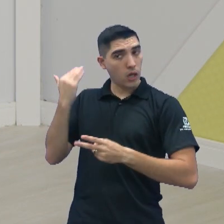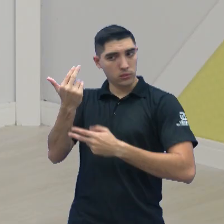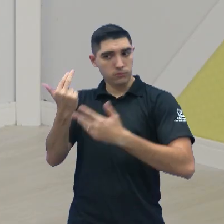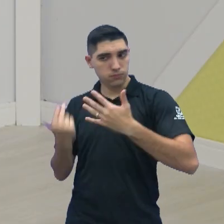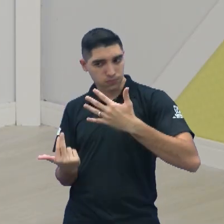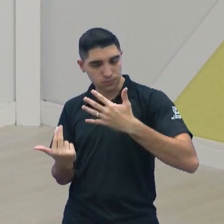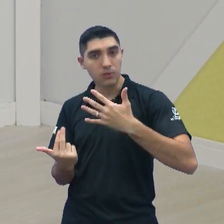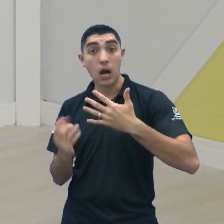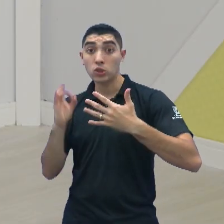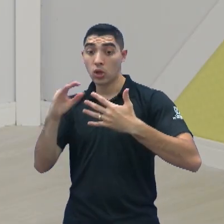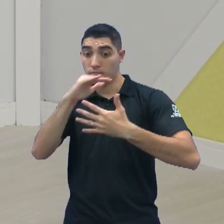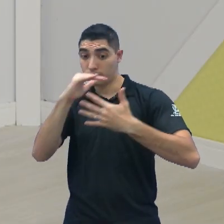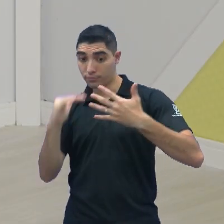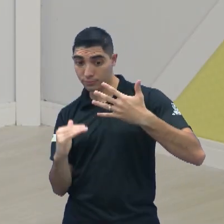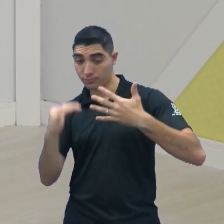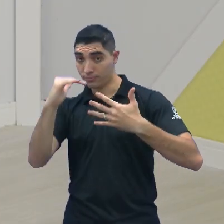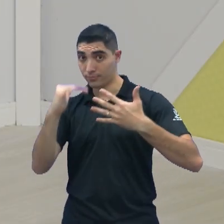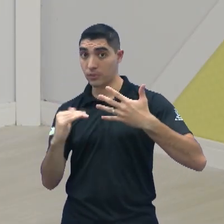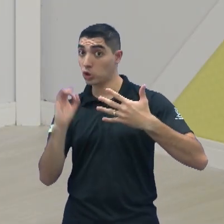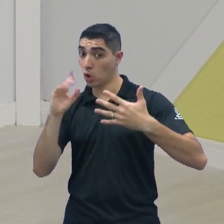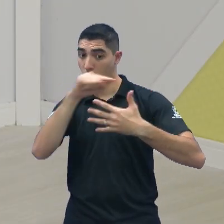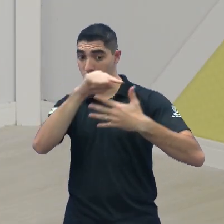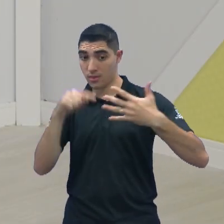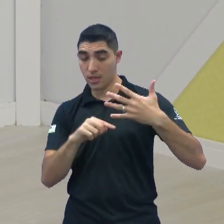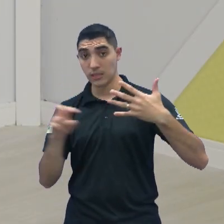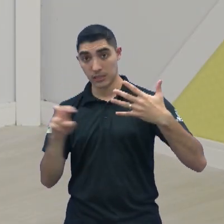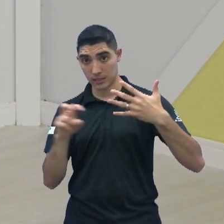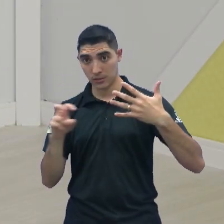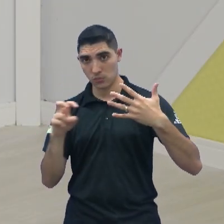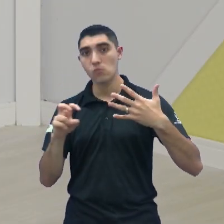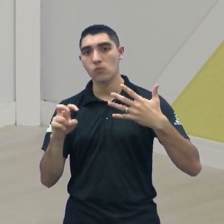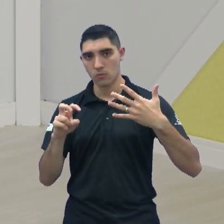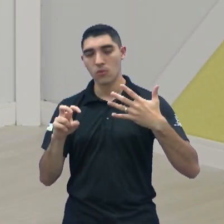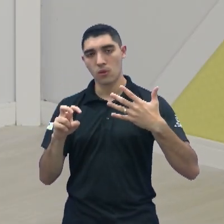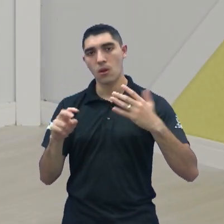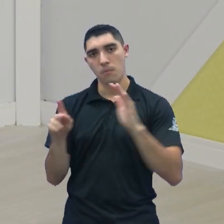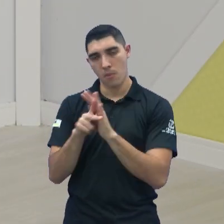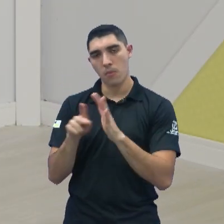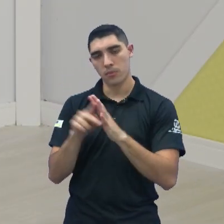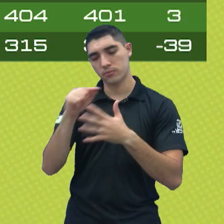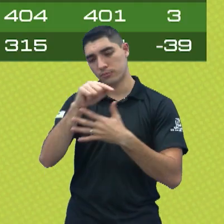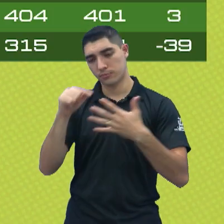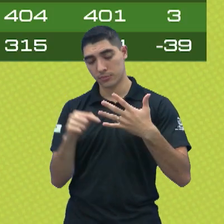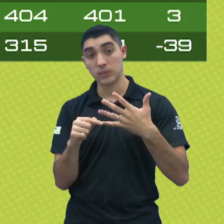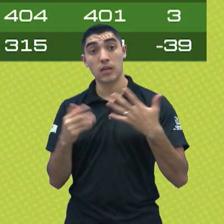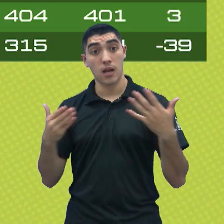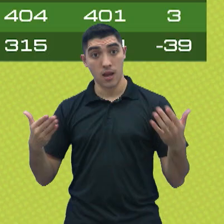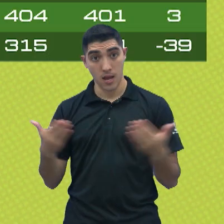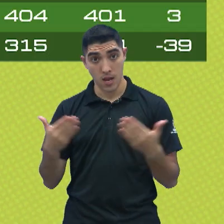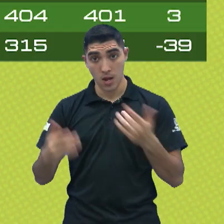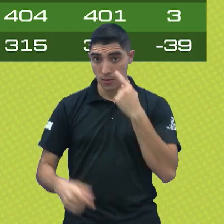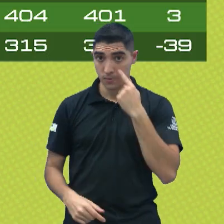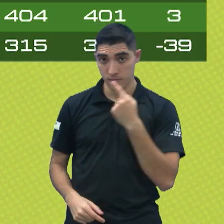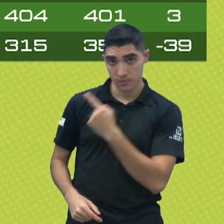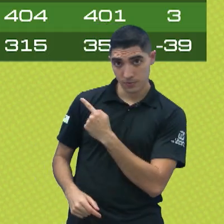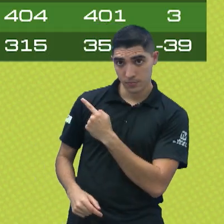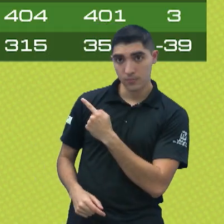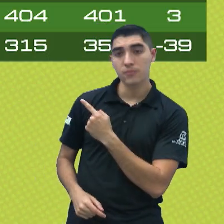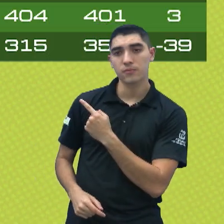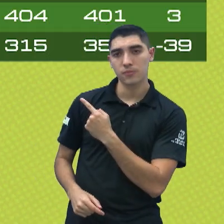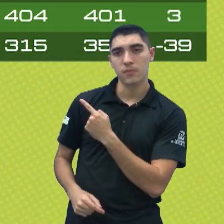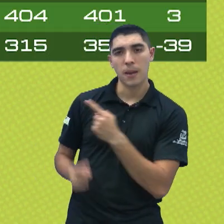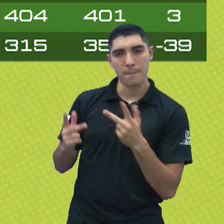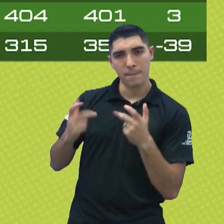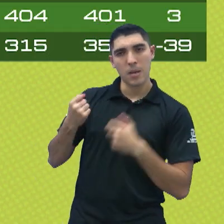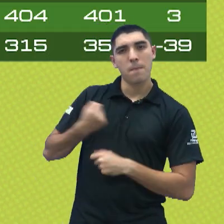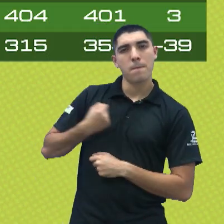aos confrontos da primeira fase contra os mesmos times que estão dentro desse grupo. Então, é por isso que a gente tem um número menor aqui de